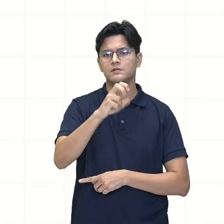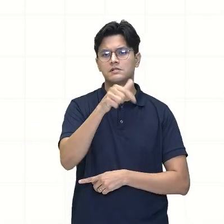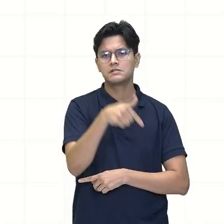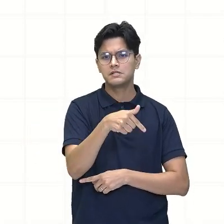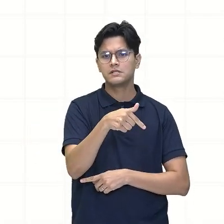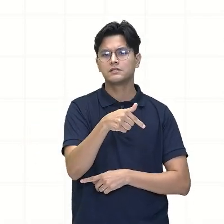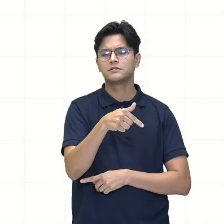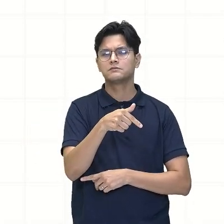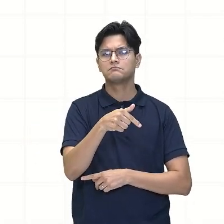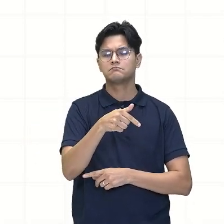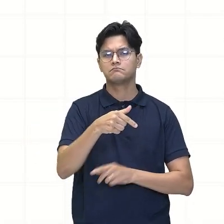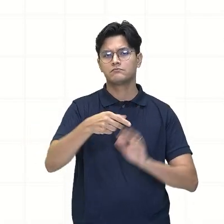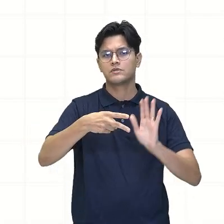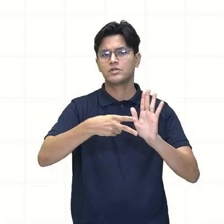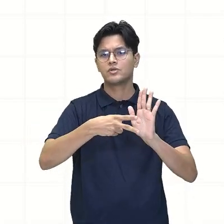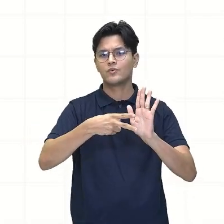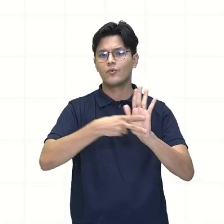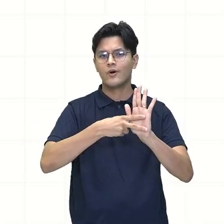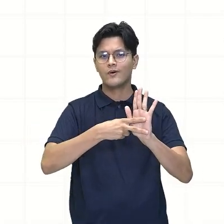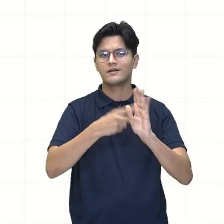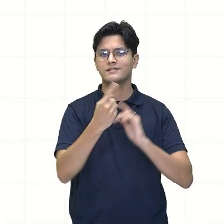26,57 é igual a